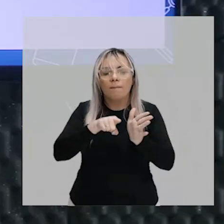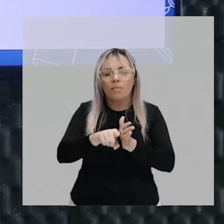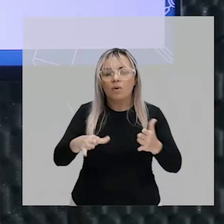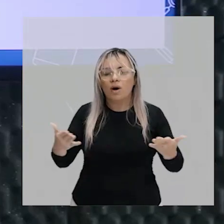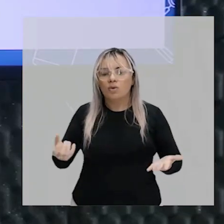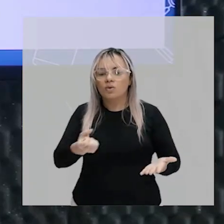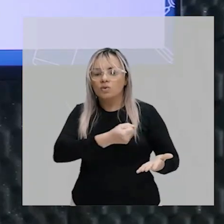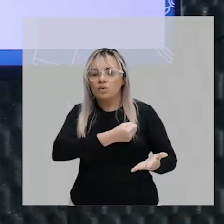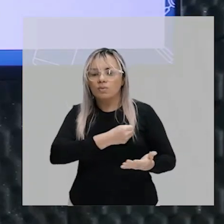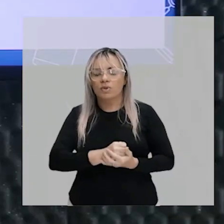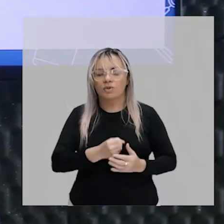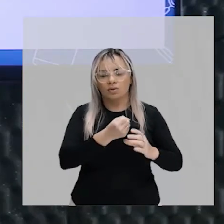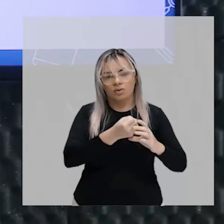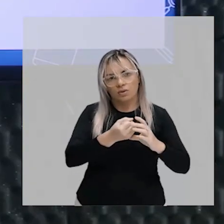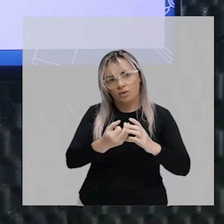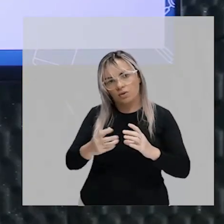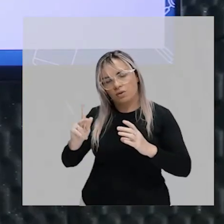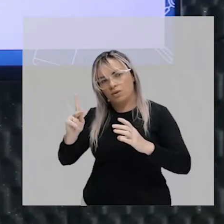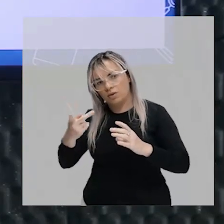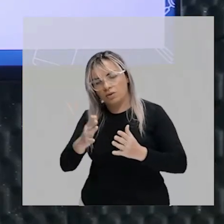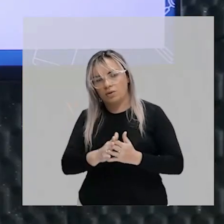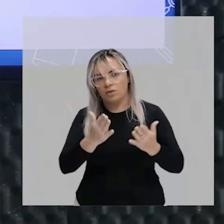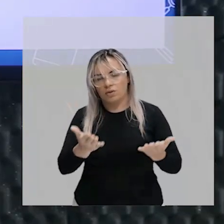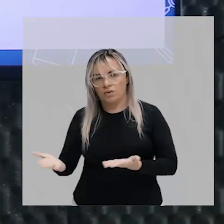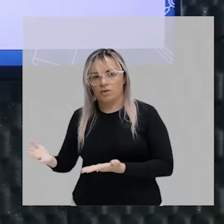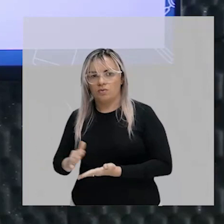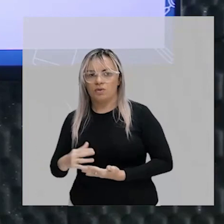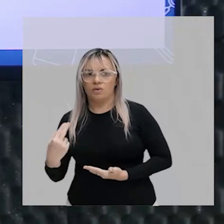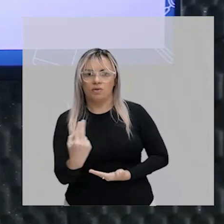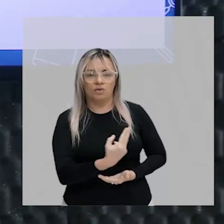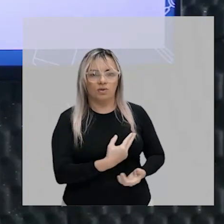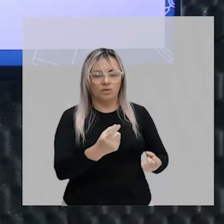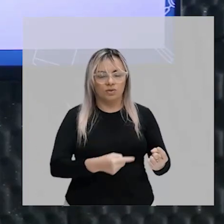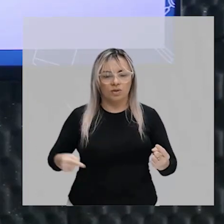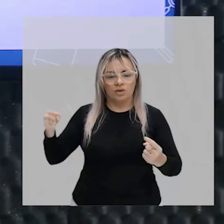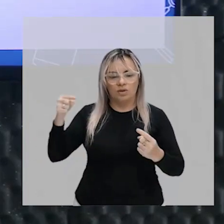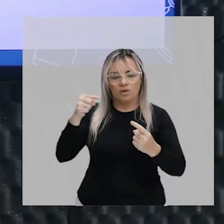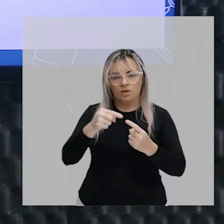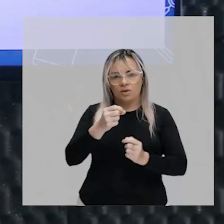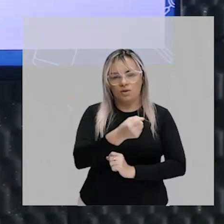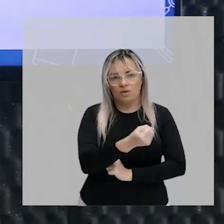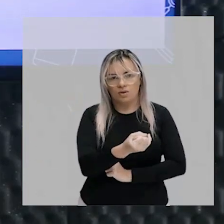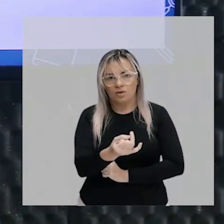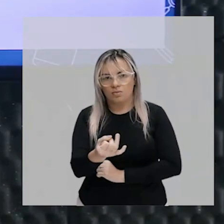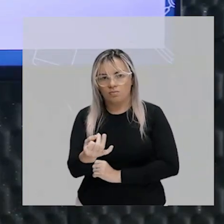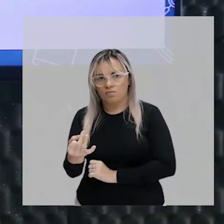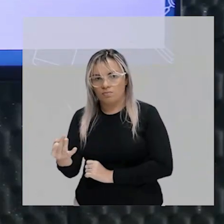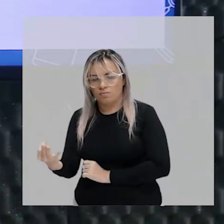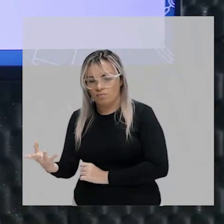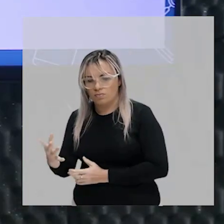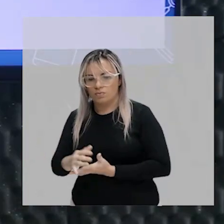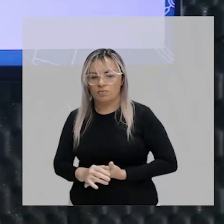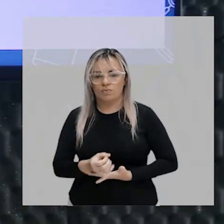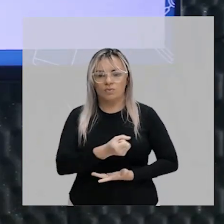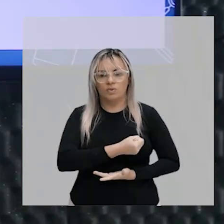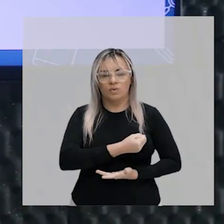de H então gente aqui veja o nosso objetivo é dizer a quantidade de elementos se